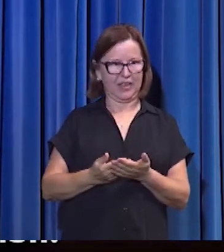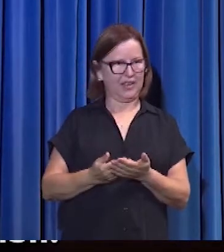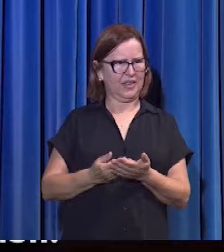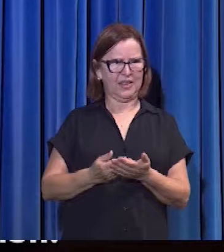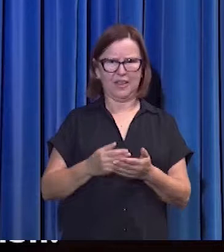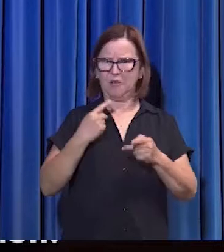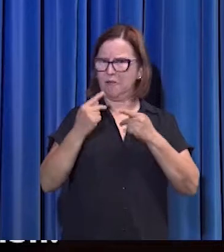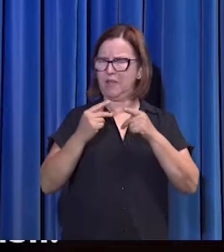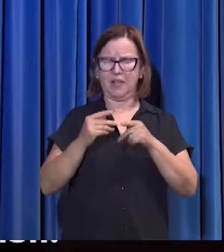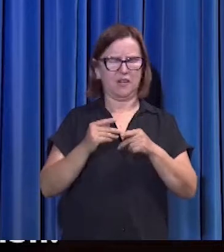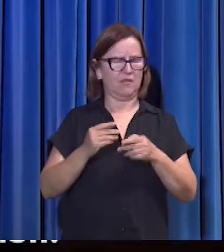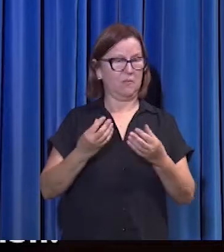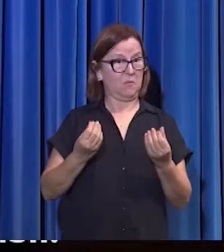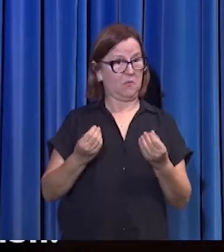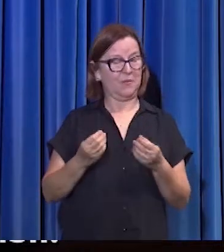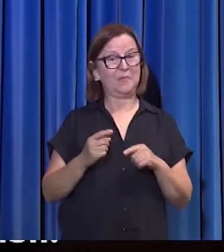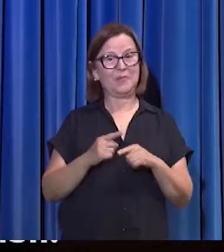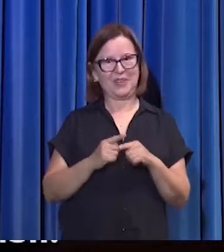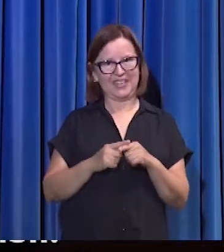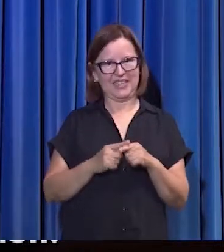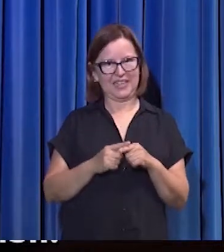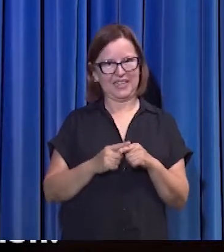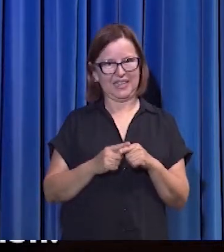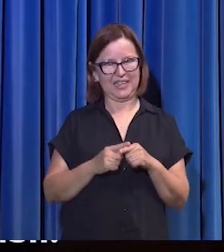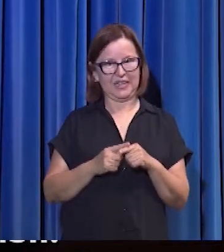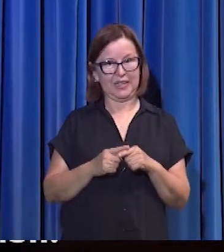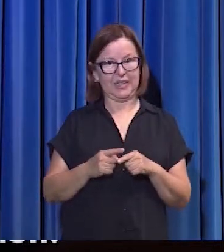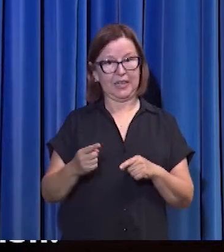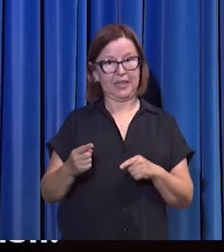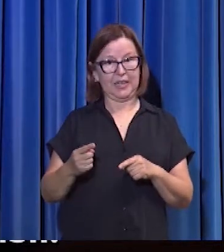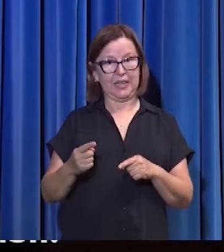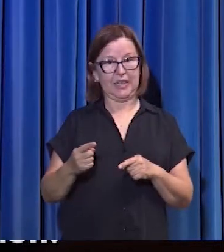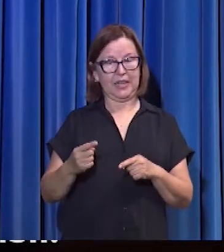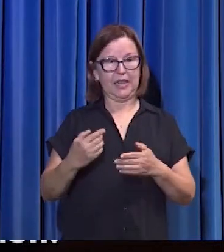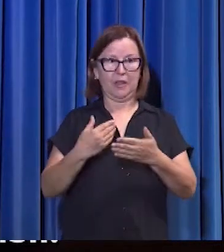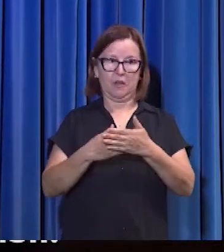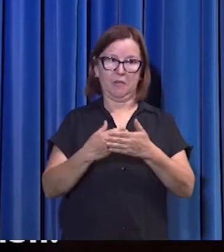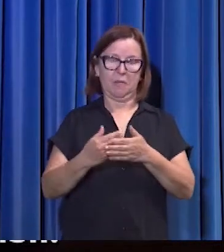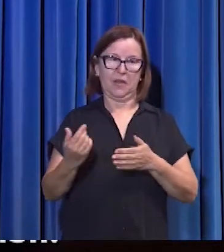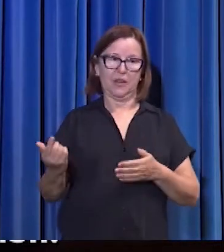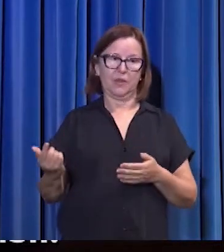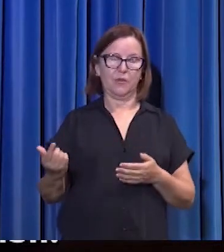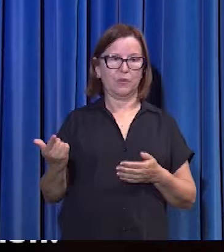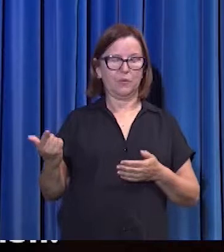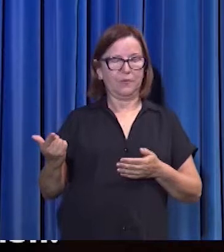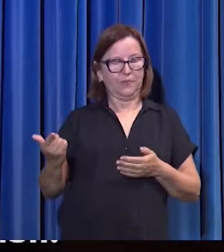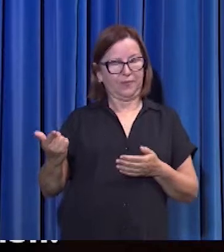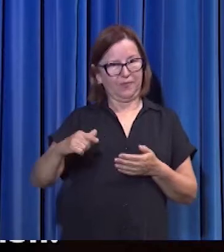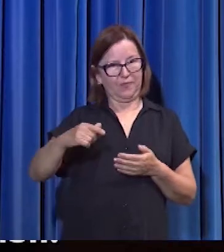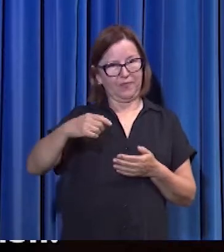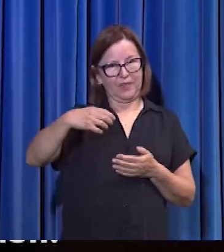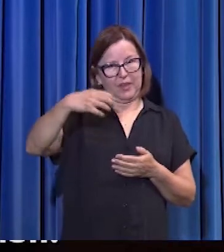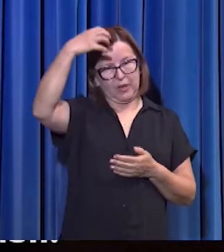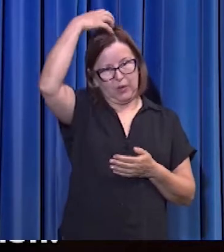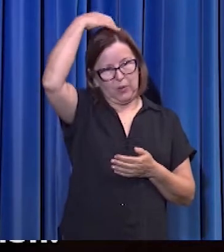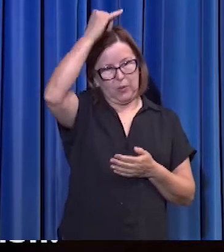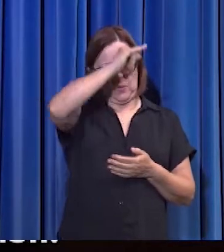muito convosco, porque aí vem o príncipe do mundo, e ele nada tem em